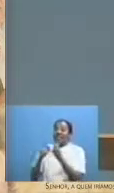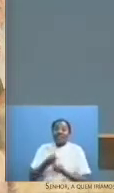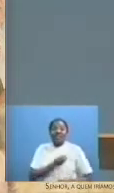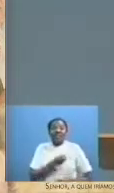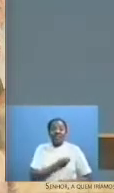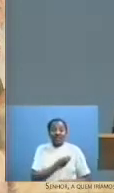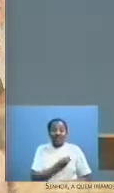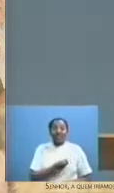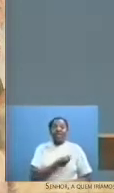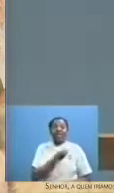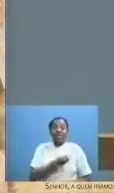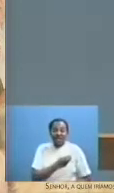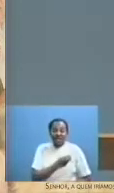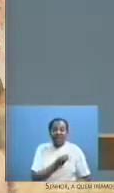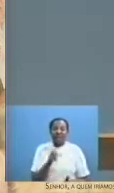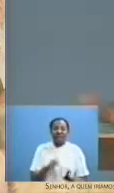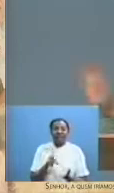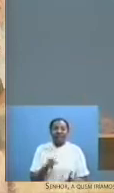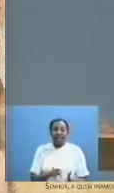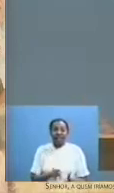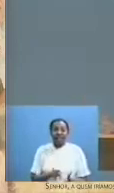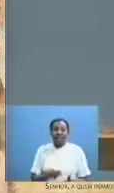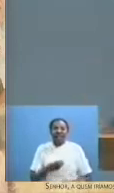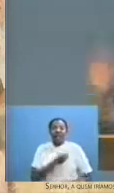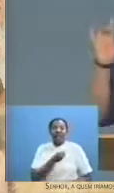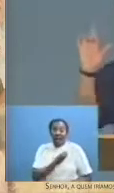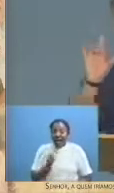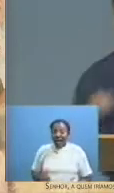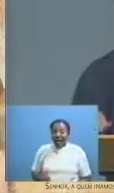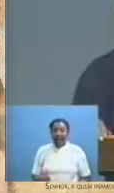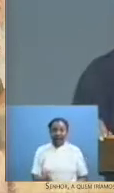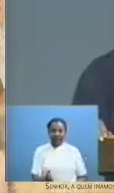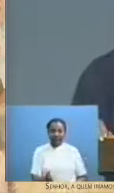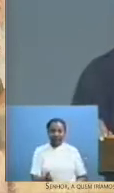que de Deus vem toda a bênção, toda. Não um pouquinho de bênção.